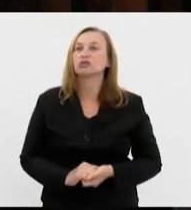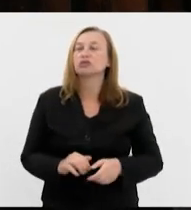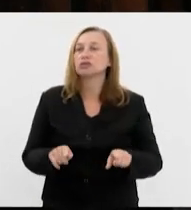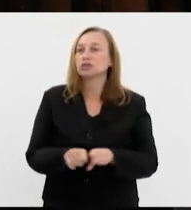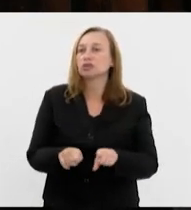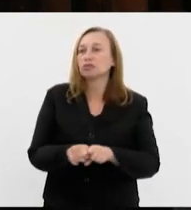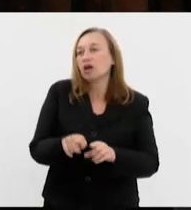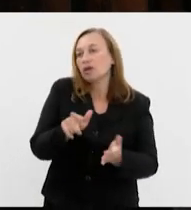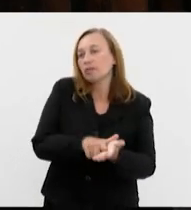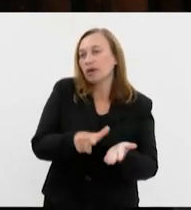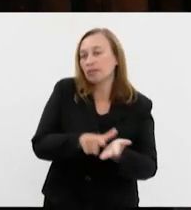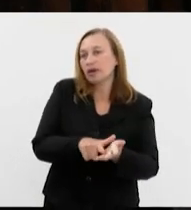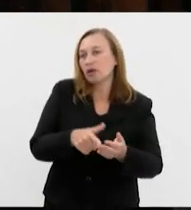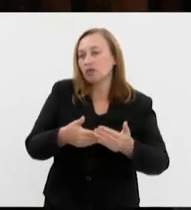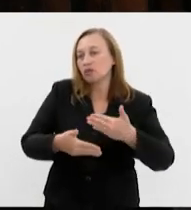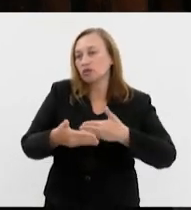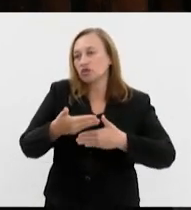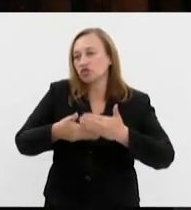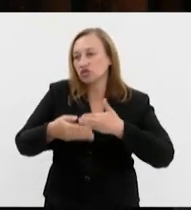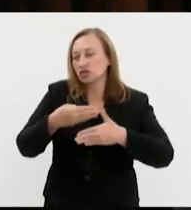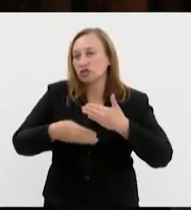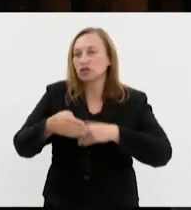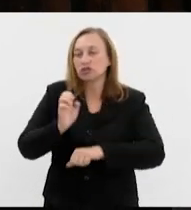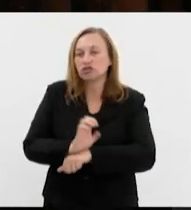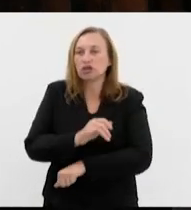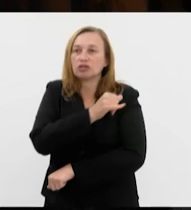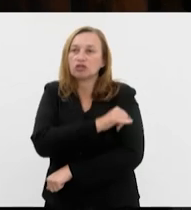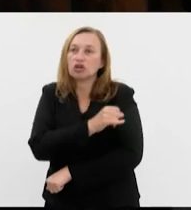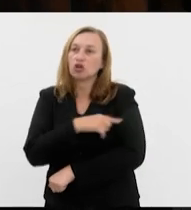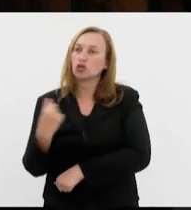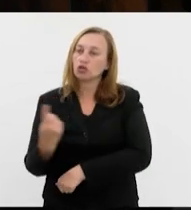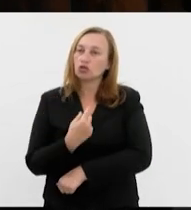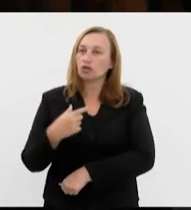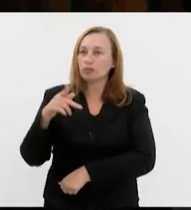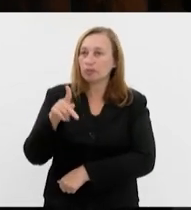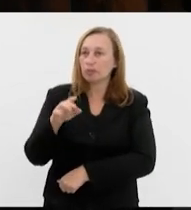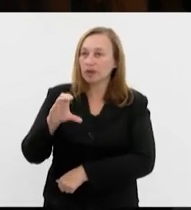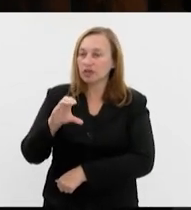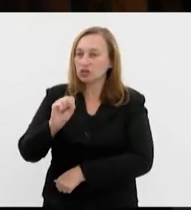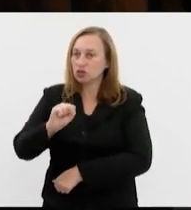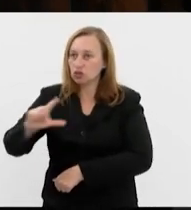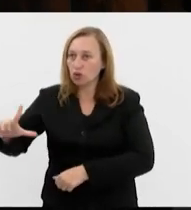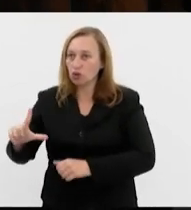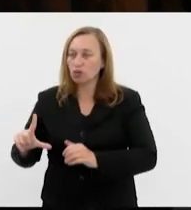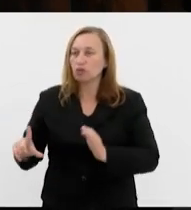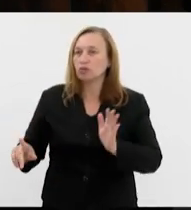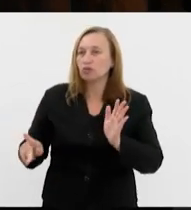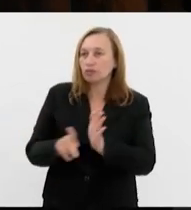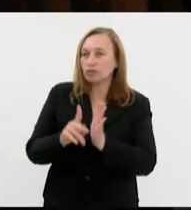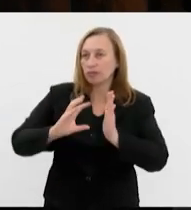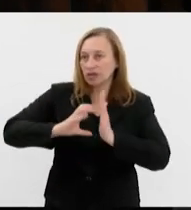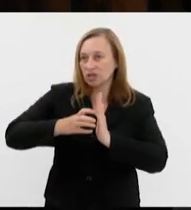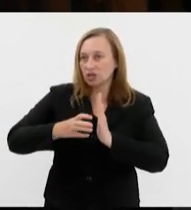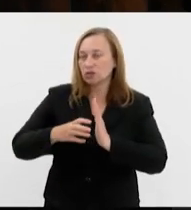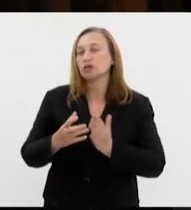e higiene no Estado do Rio de Janeiro. Nós do PSOL temos uma posição muito clara de